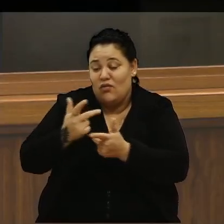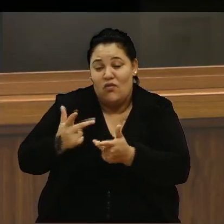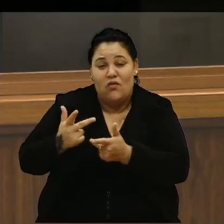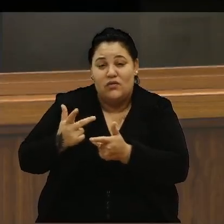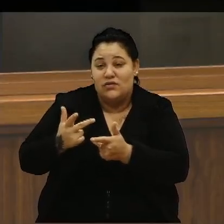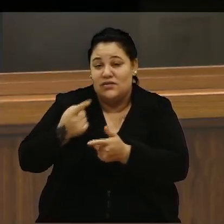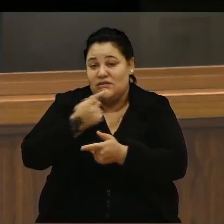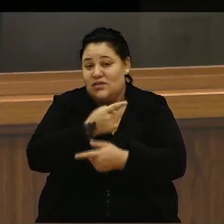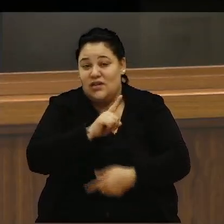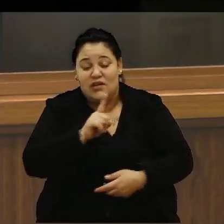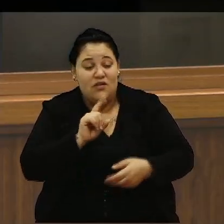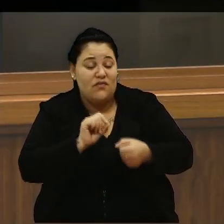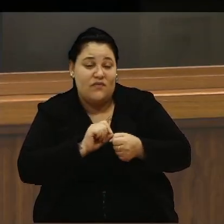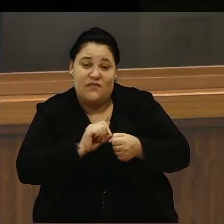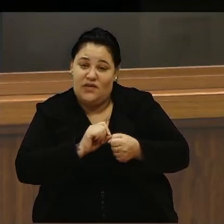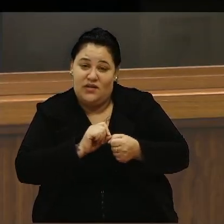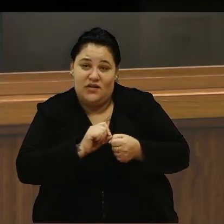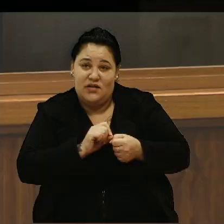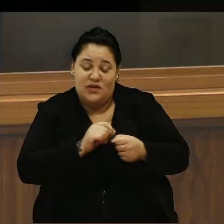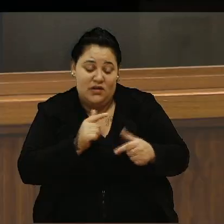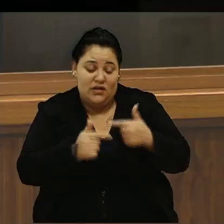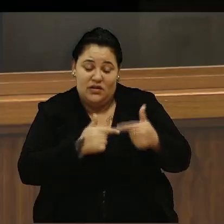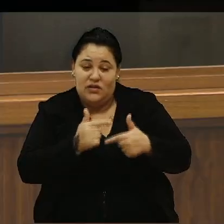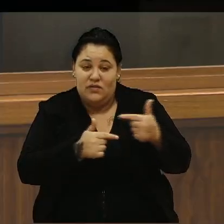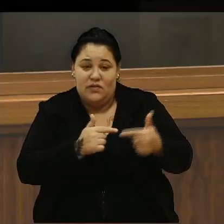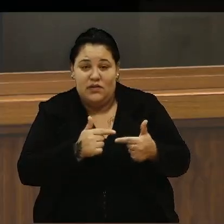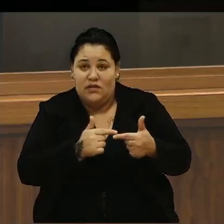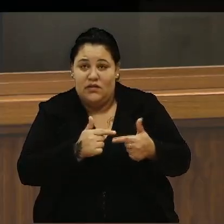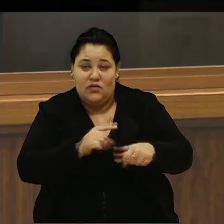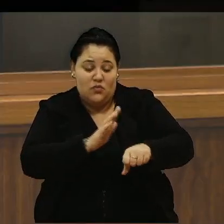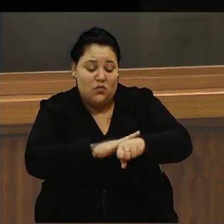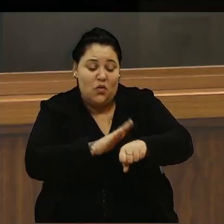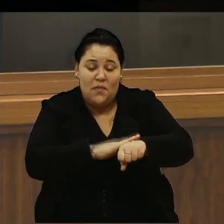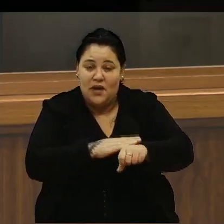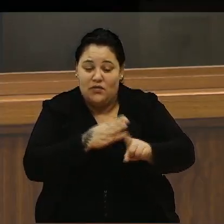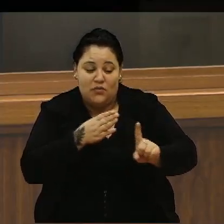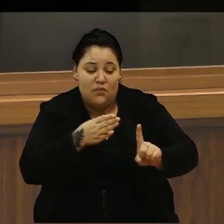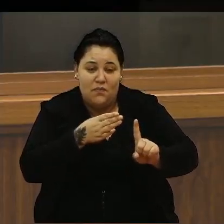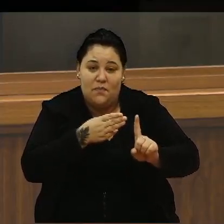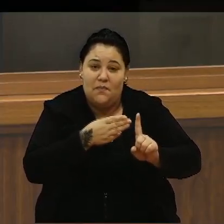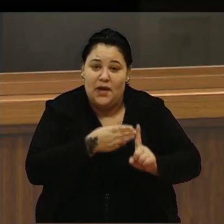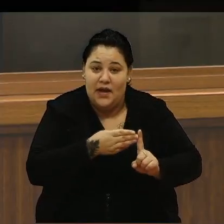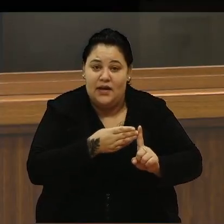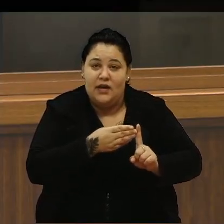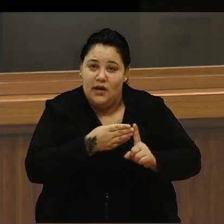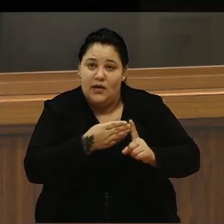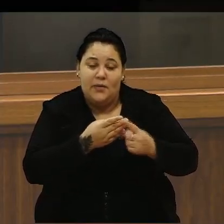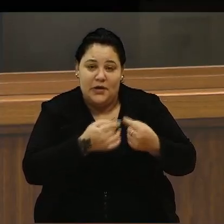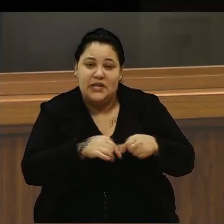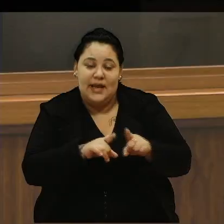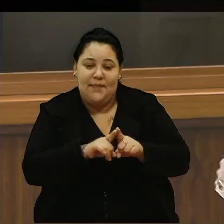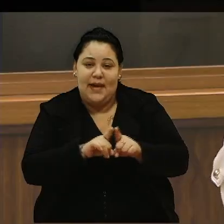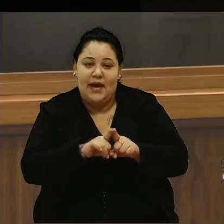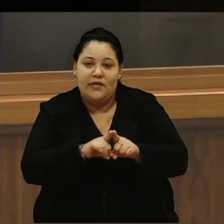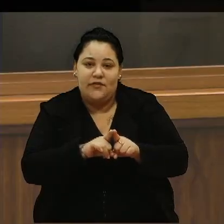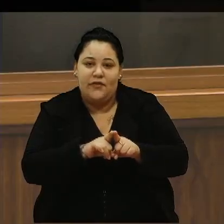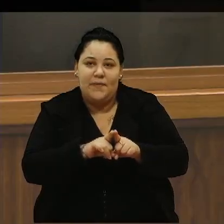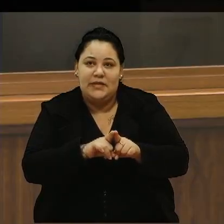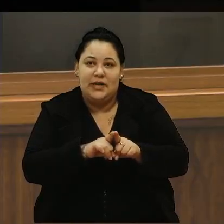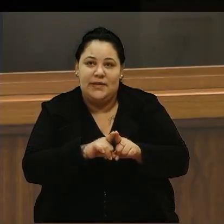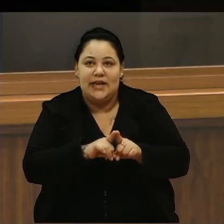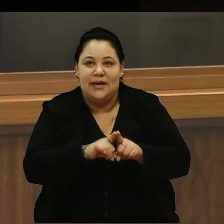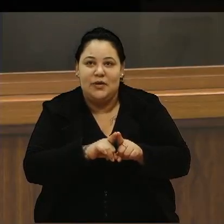não vai trabalhar naquele momento com metas, enfim, então ele vai fazer uma média. Então, nesse sentido, nós